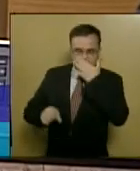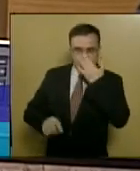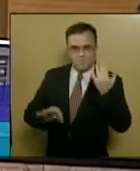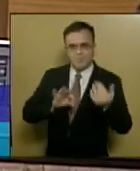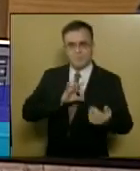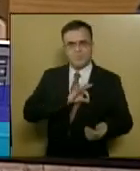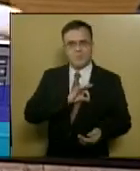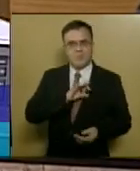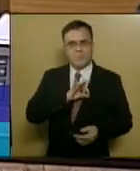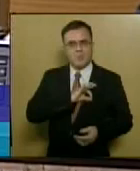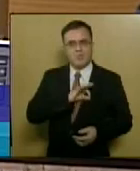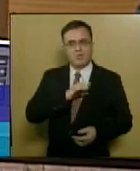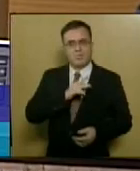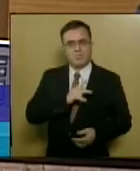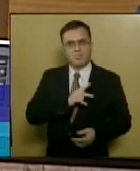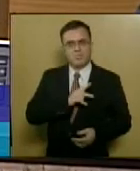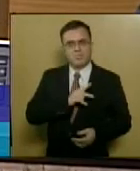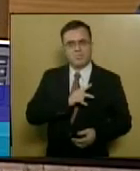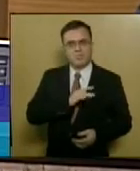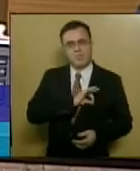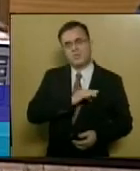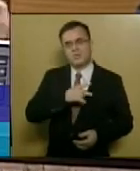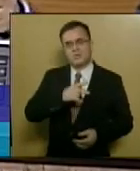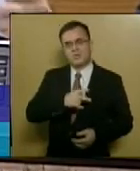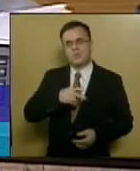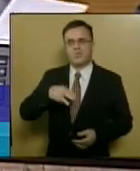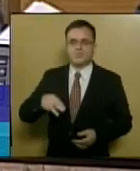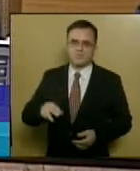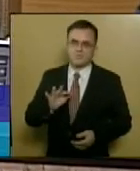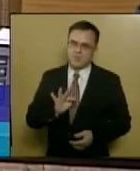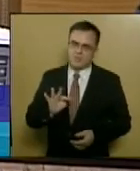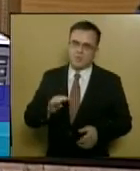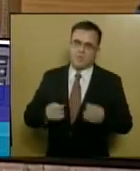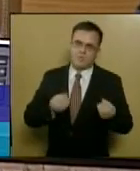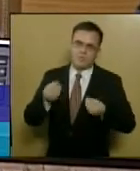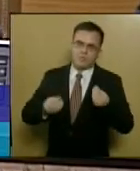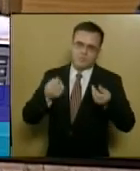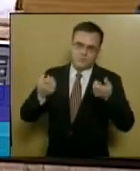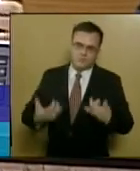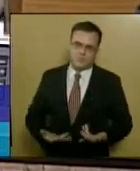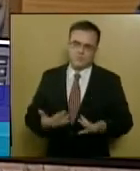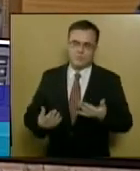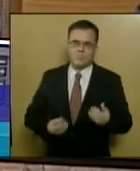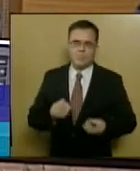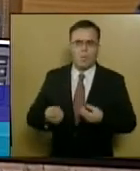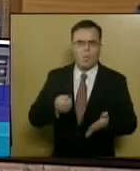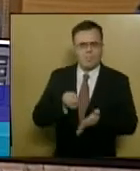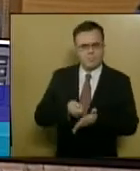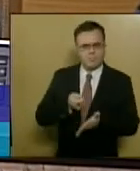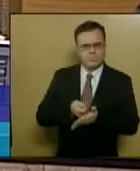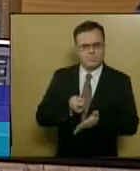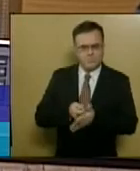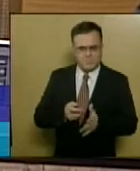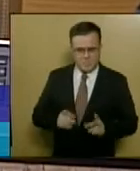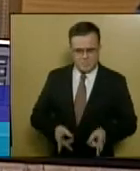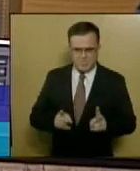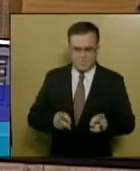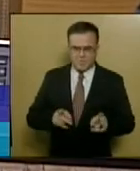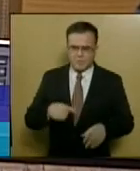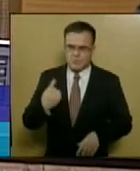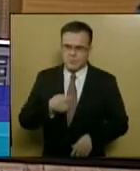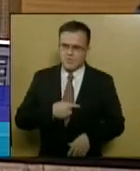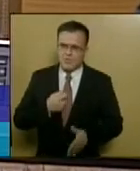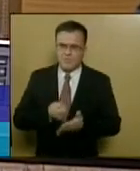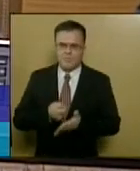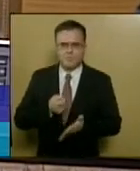Federal, para conversar com os sergipanos, mostrar o que fazem por essa terra. Porque nós não cobramos tanto, nós não exigimos